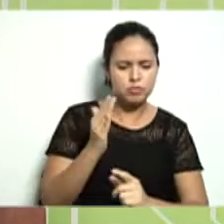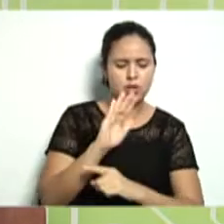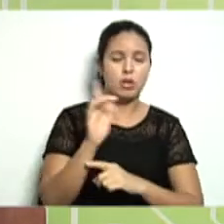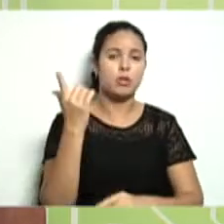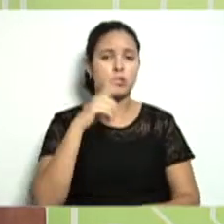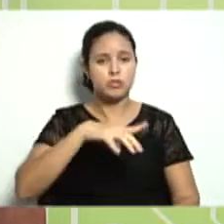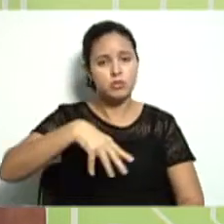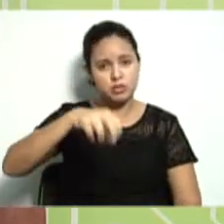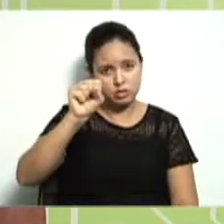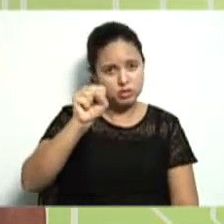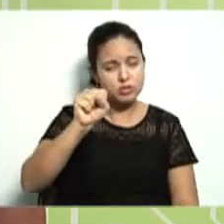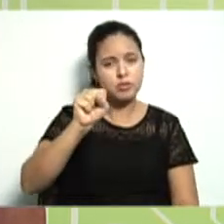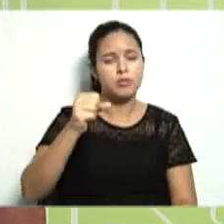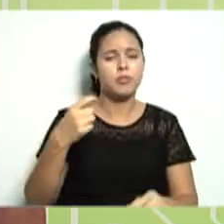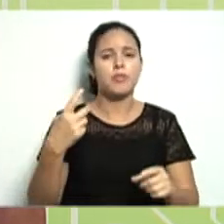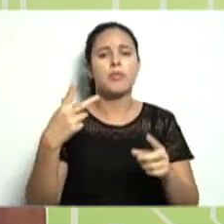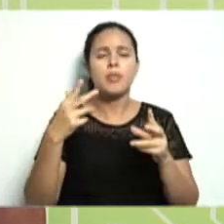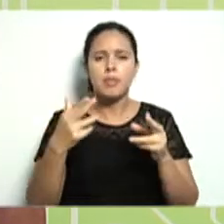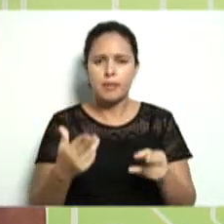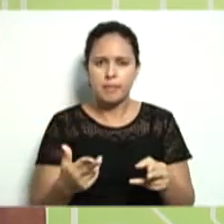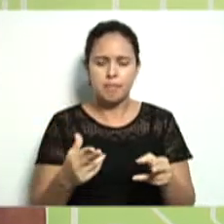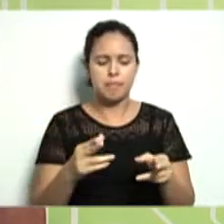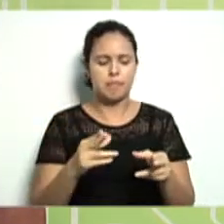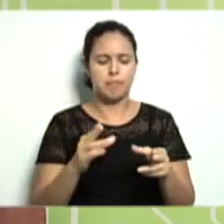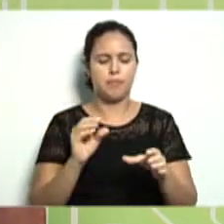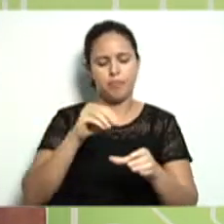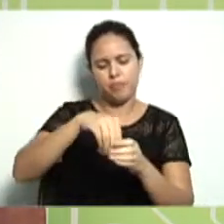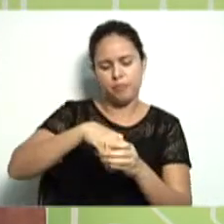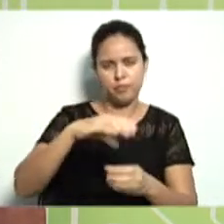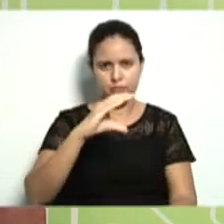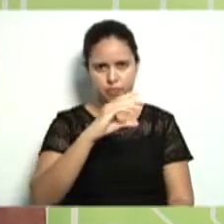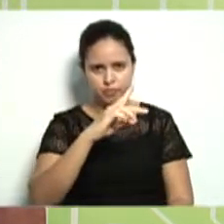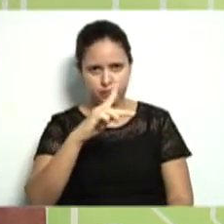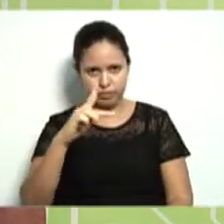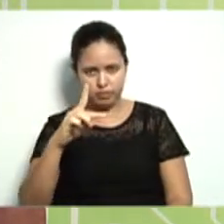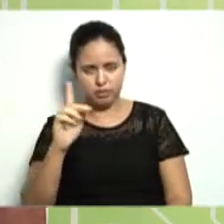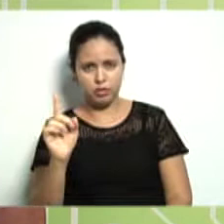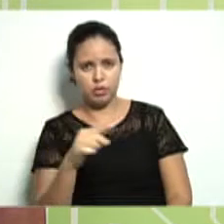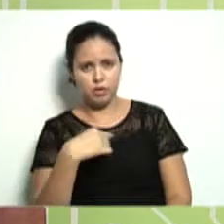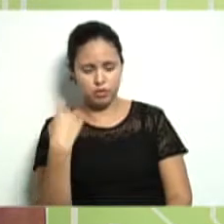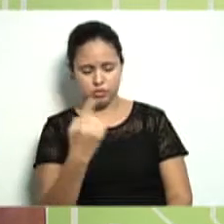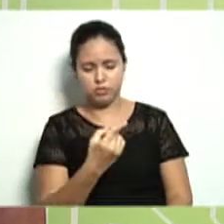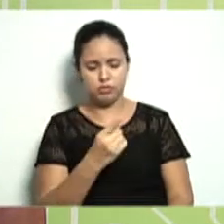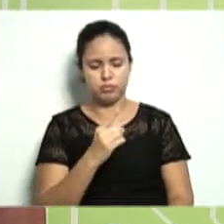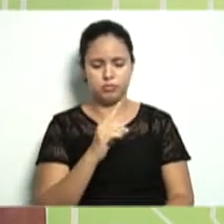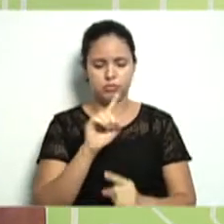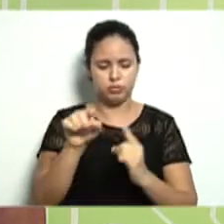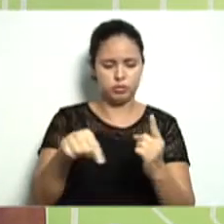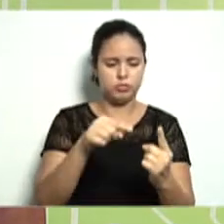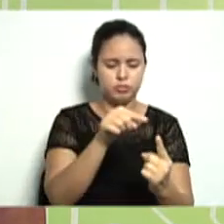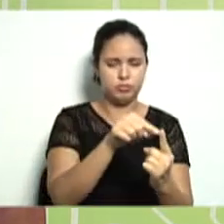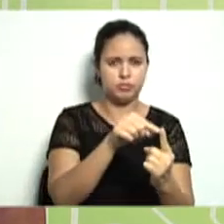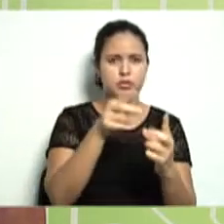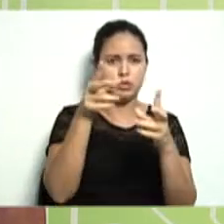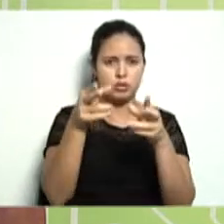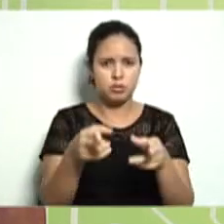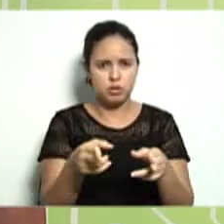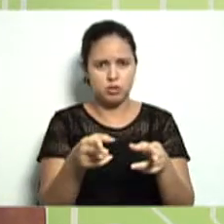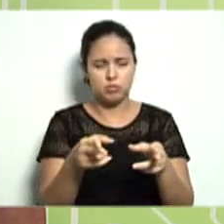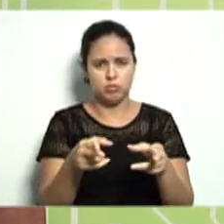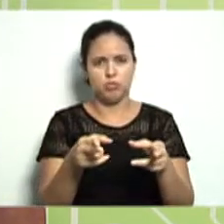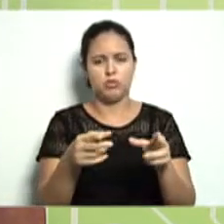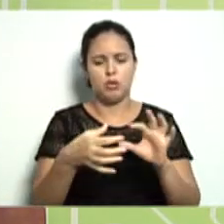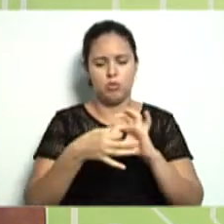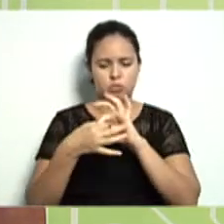E na cooperativa é similar. Nós unimos com o mesmo objetivo e vamos unir forças